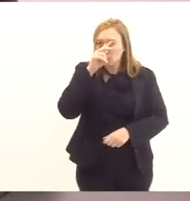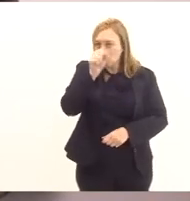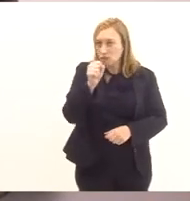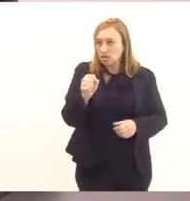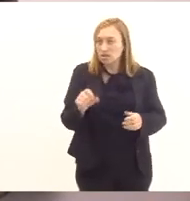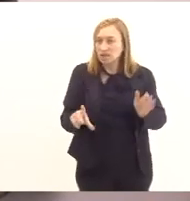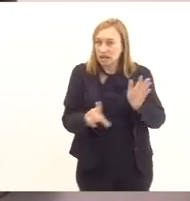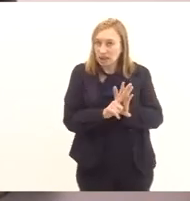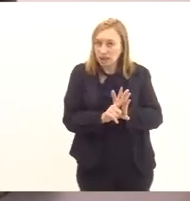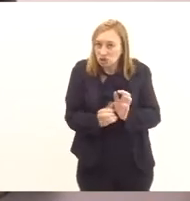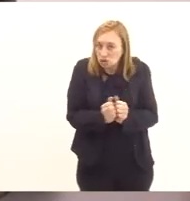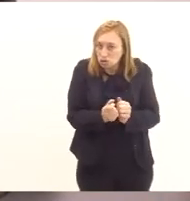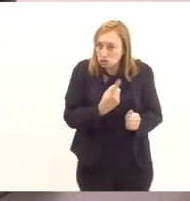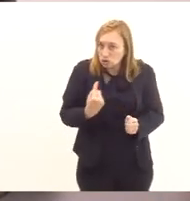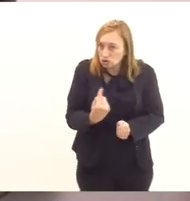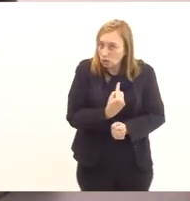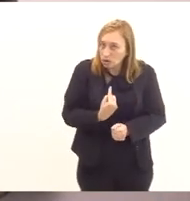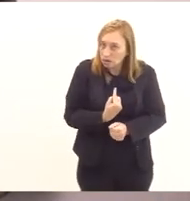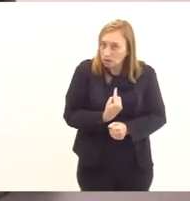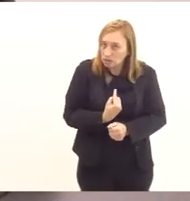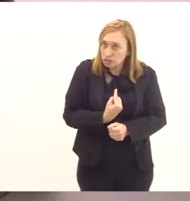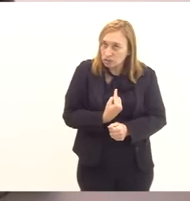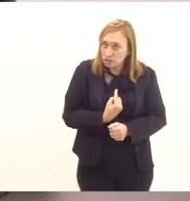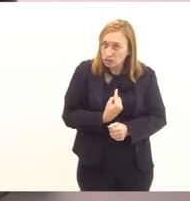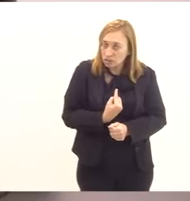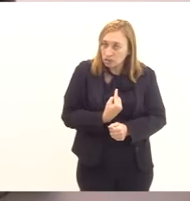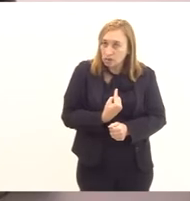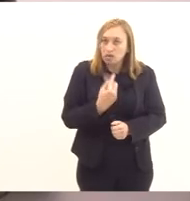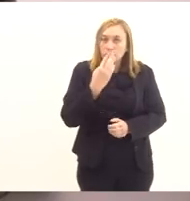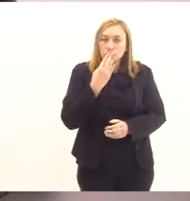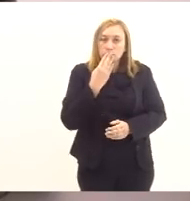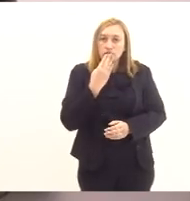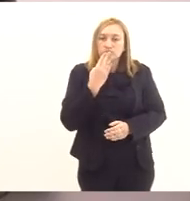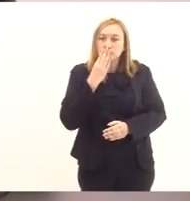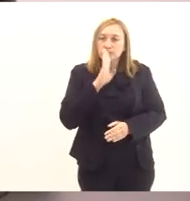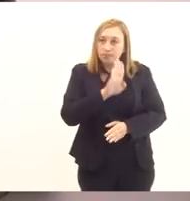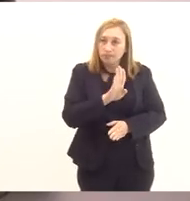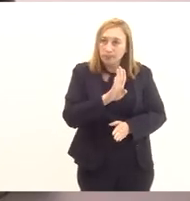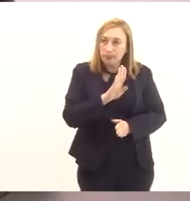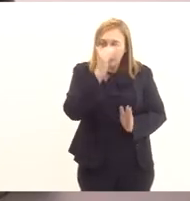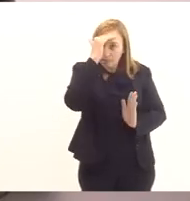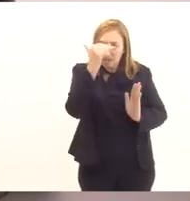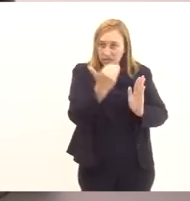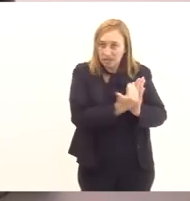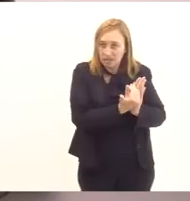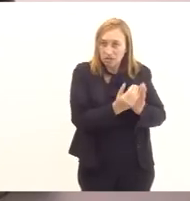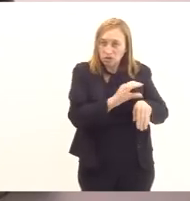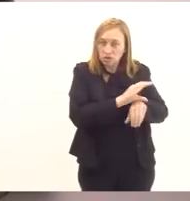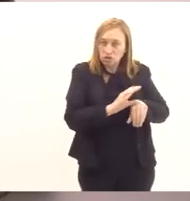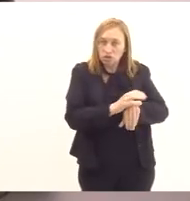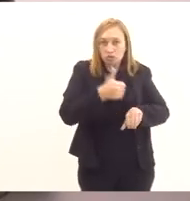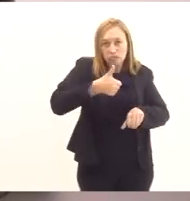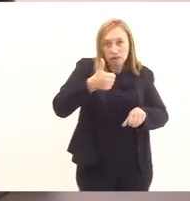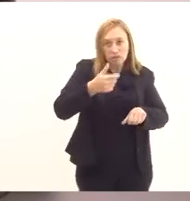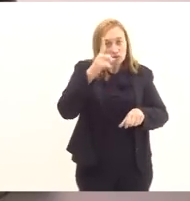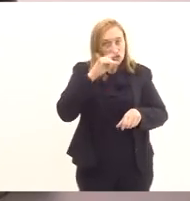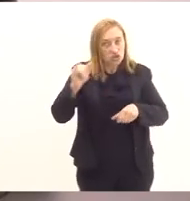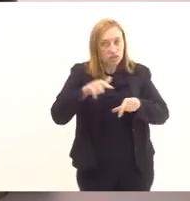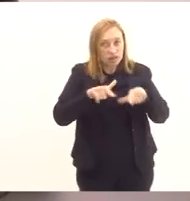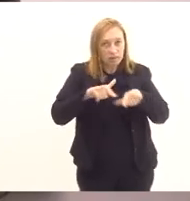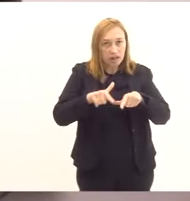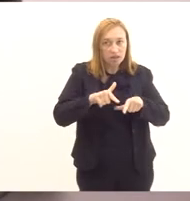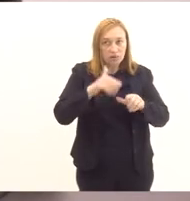nosso lado que nós temos por mas juramos obedecer a Constituição do primeiro dia de Mandato correta então nós vamos